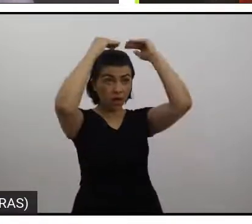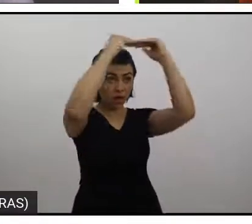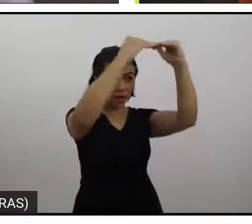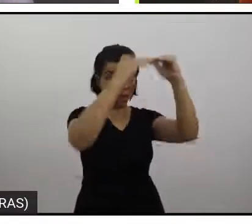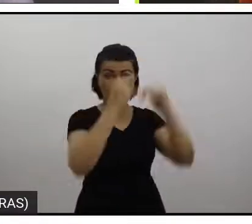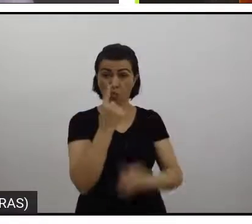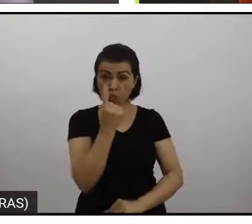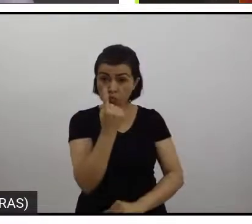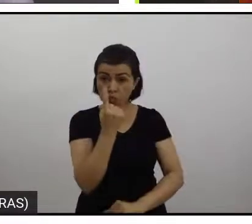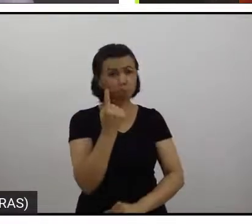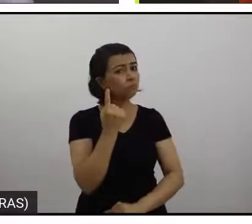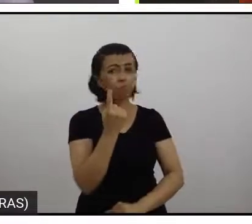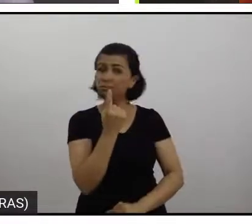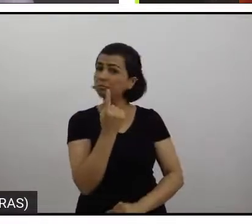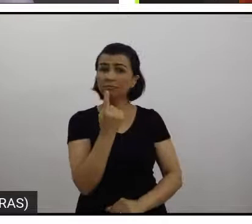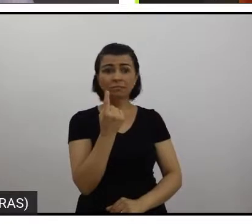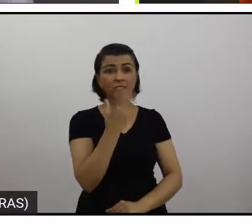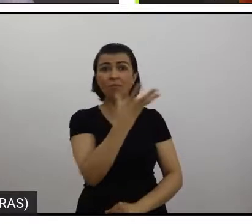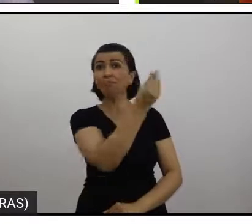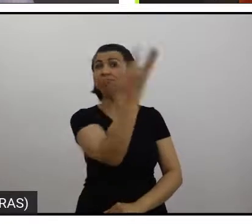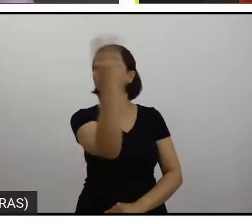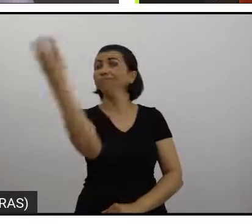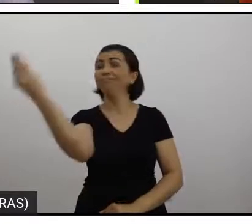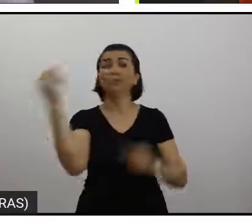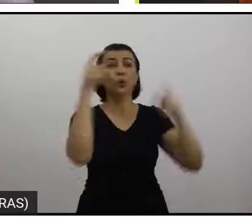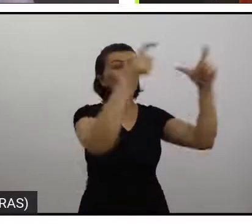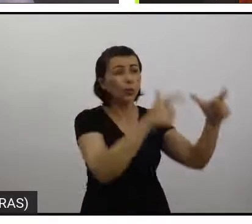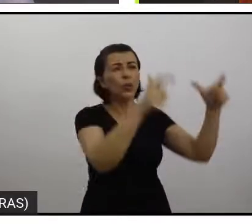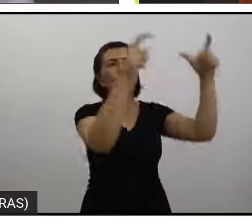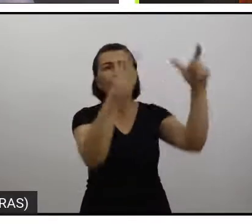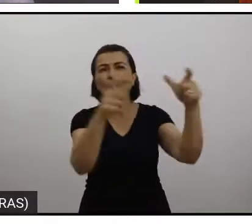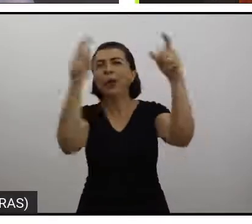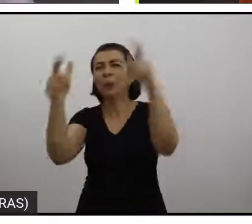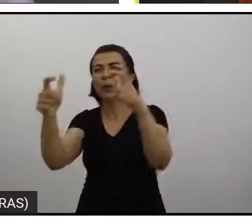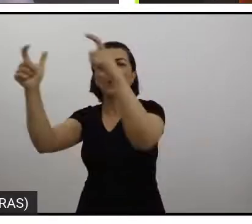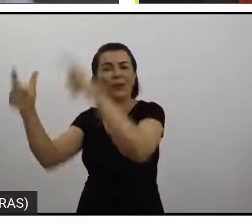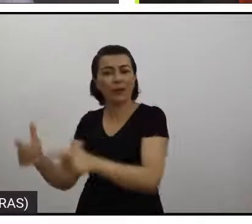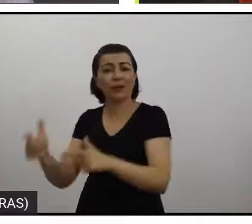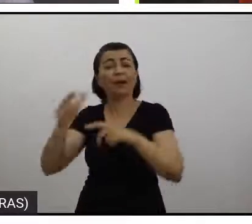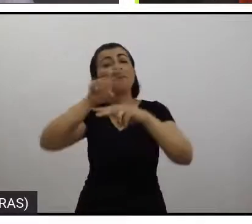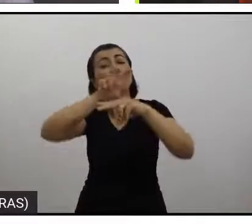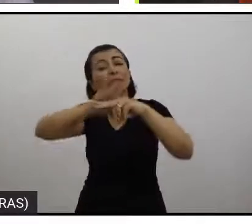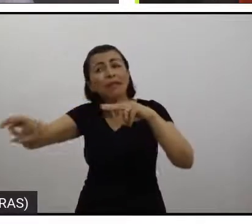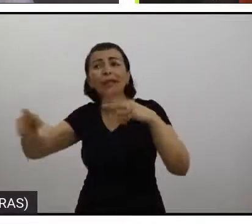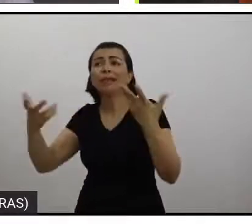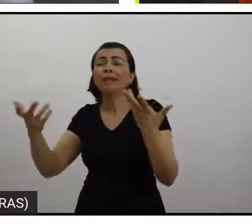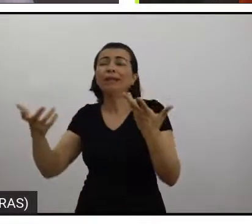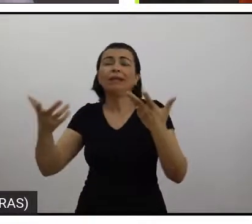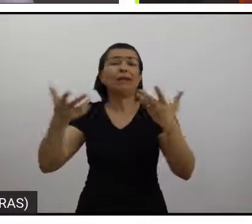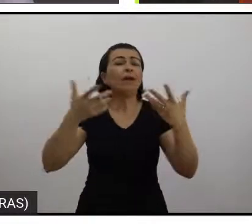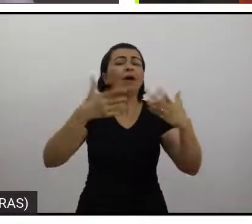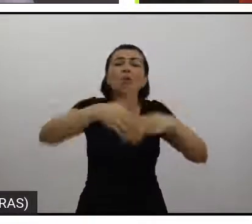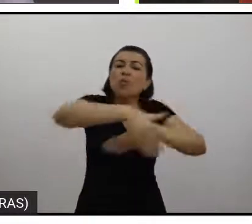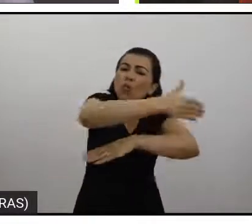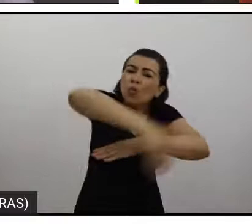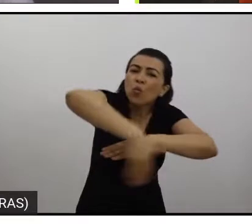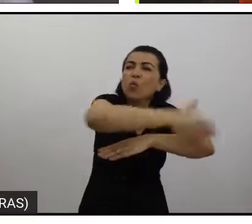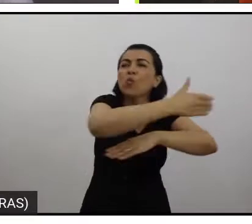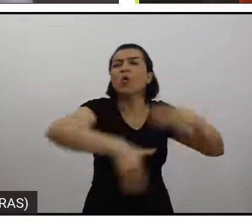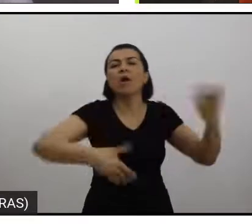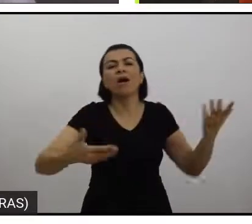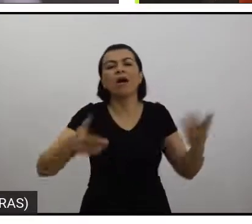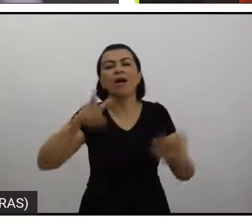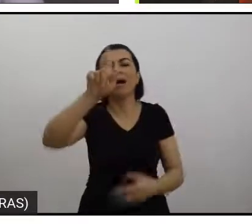gravação quanto as de exibição, no metrô, mas na rua, e também em galerias de arte, no